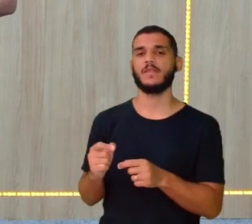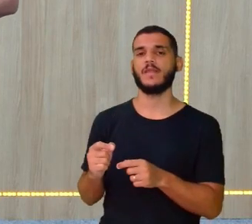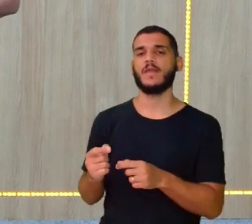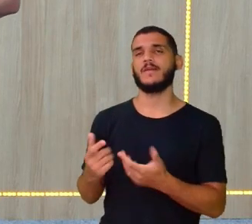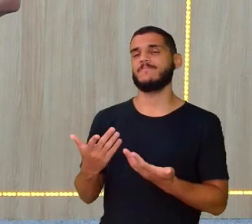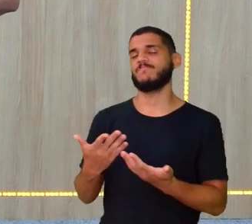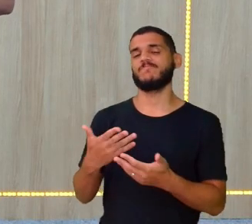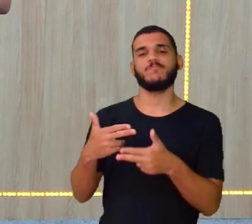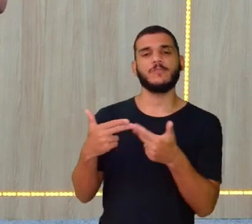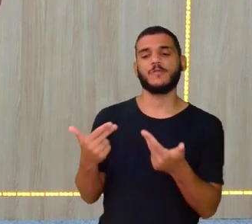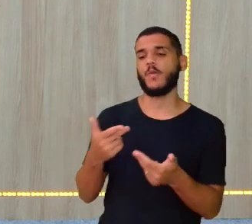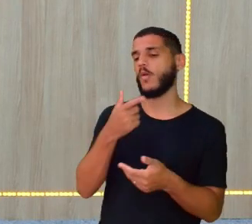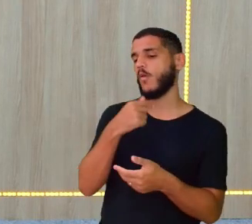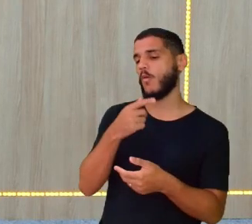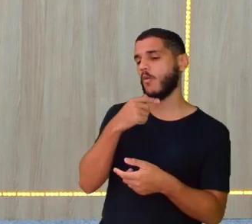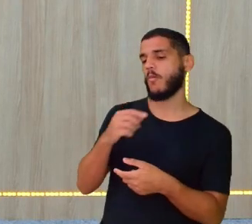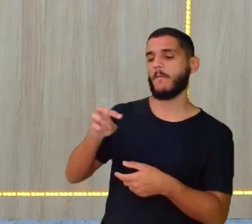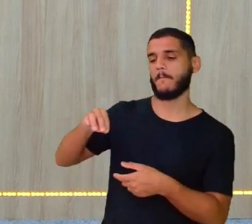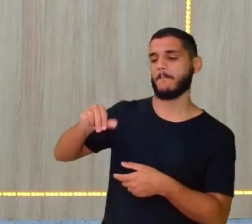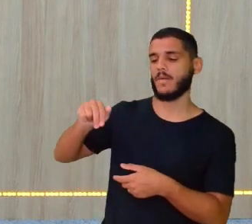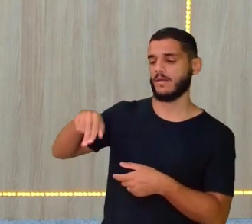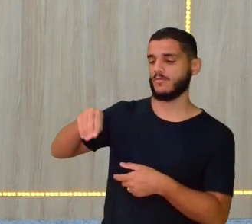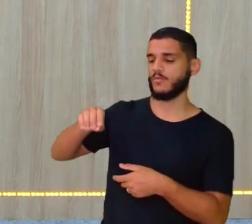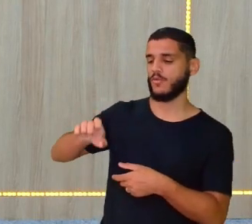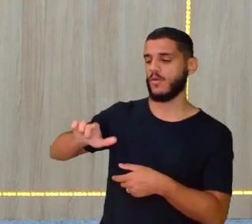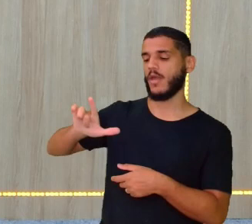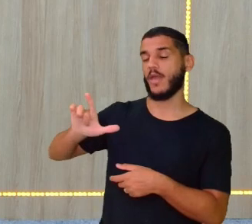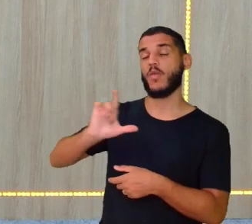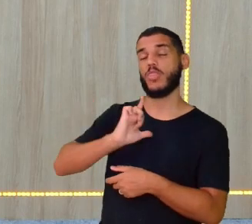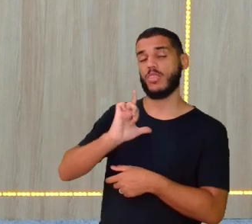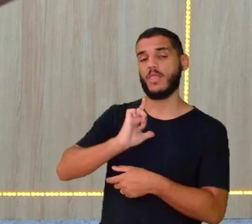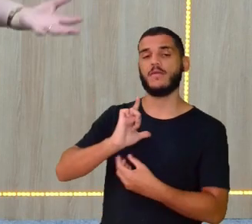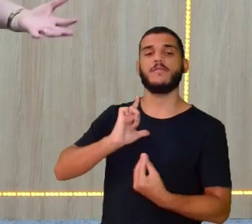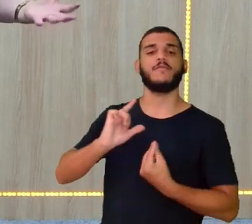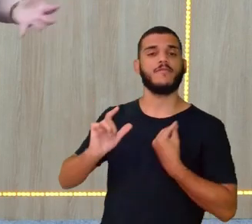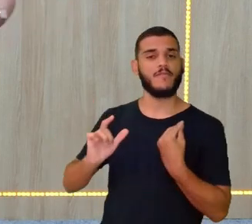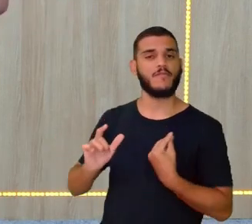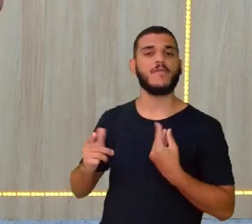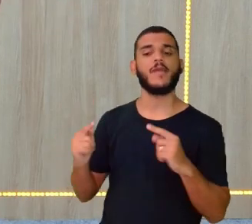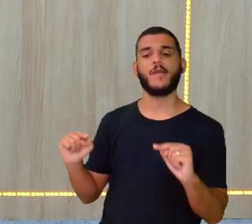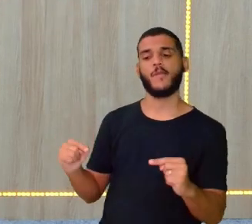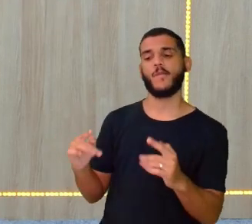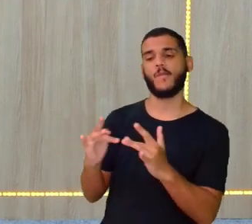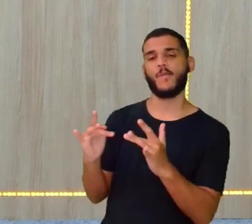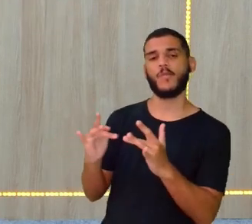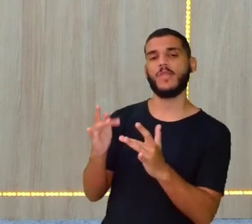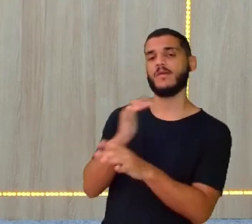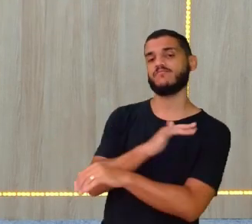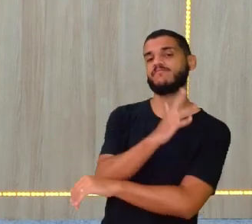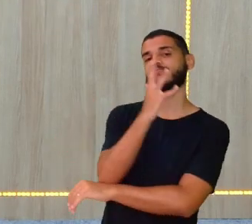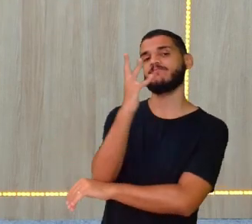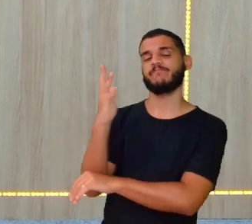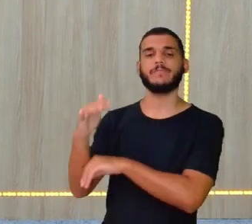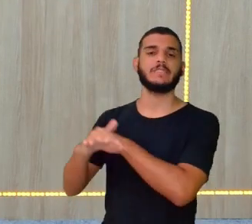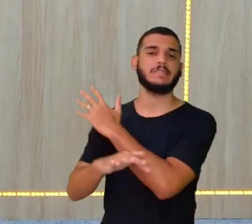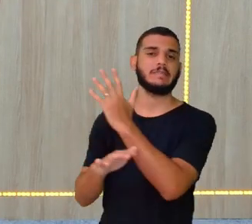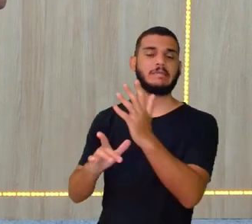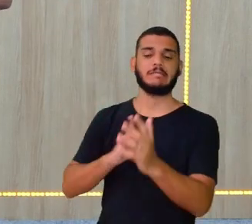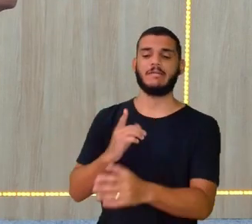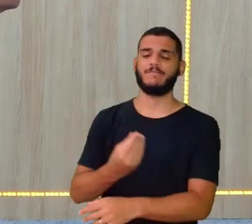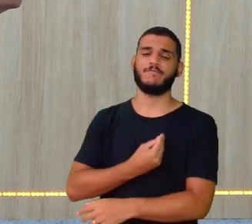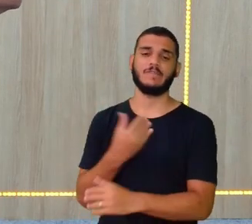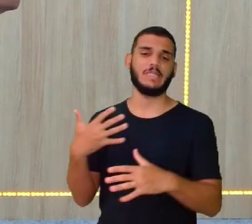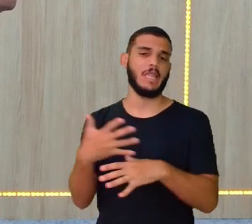Barros teve de viver, não é, em meio à natureza. Nós vivemos na cidade,